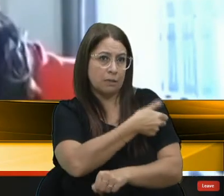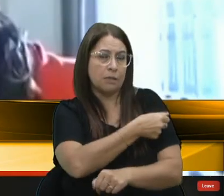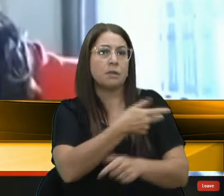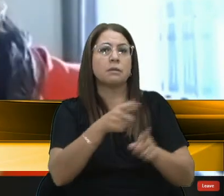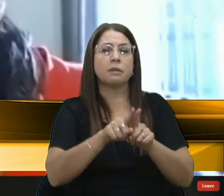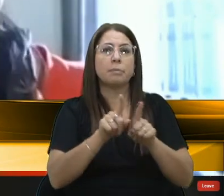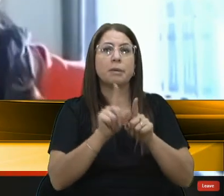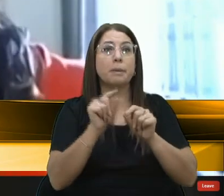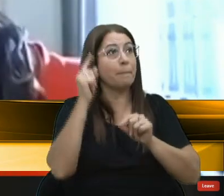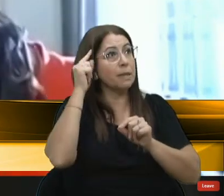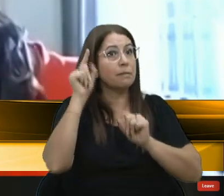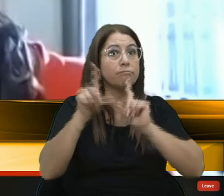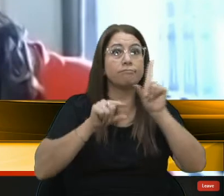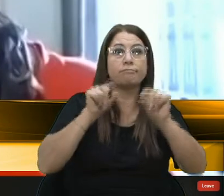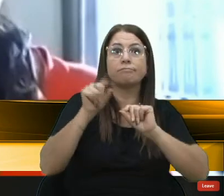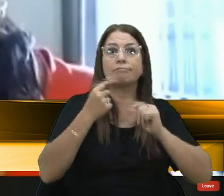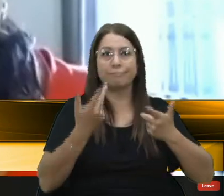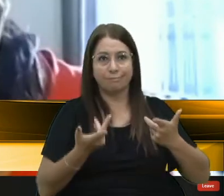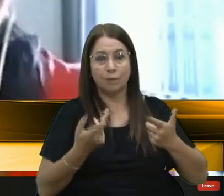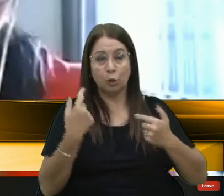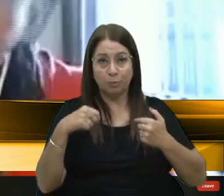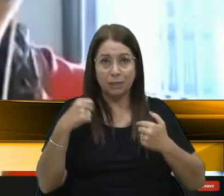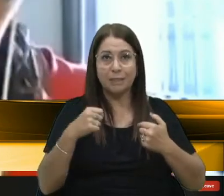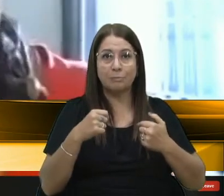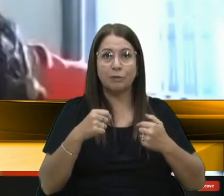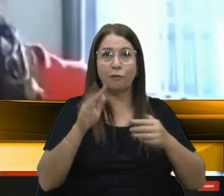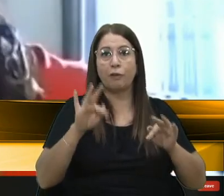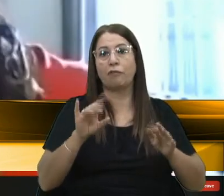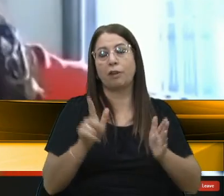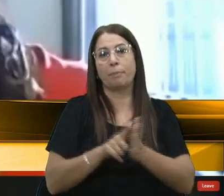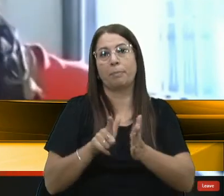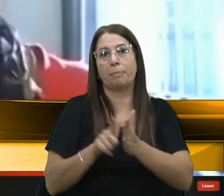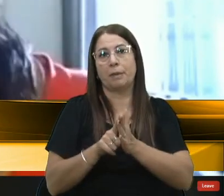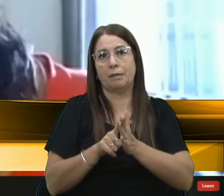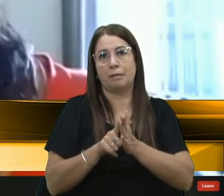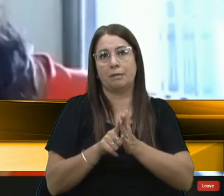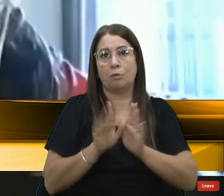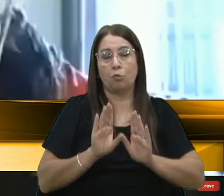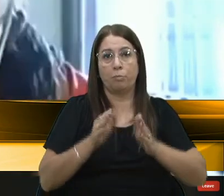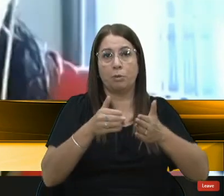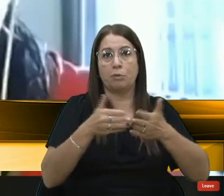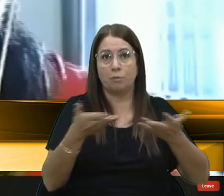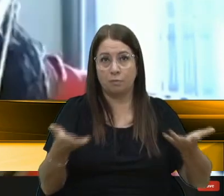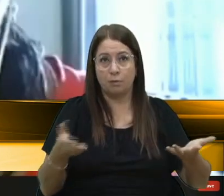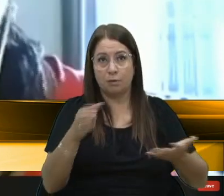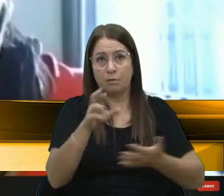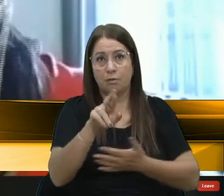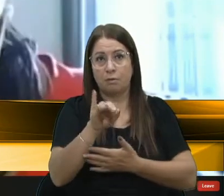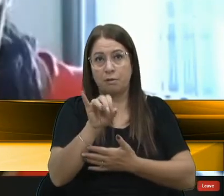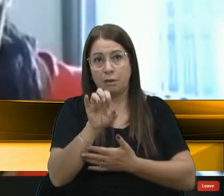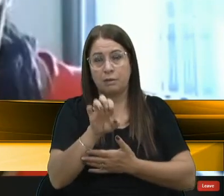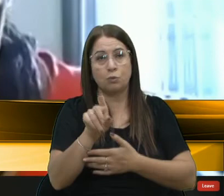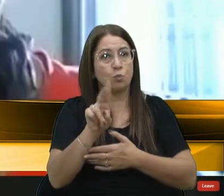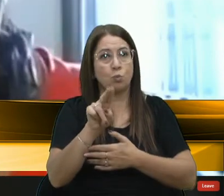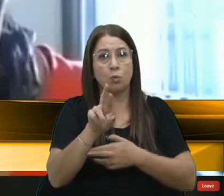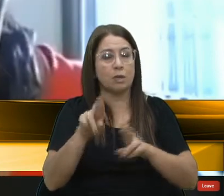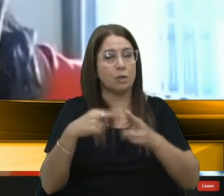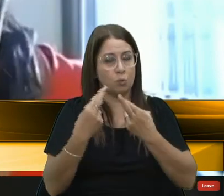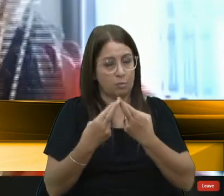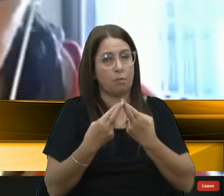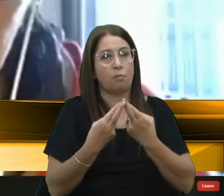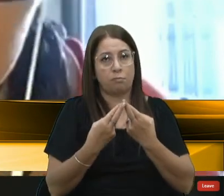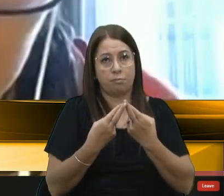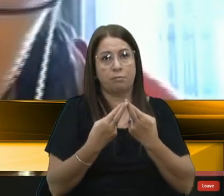pensar alternativas, mas acho que a gente precisa tirar do papel esse Comitê Permanente de Crise, que até hoje, né, na verdade, nunca reuniu, né, o Comitê